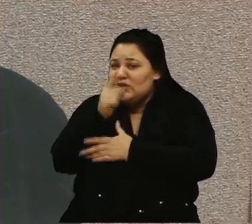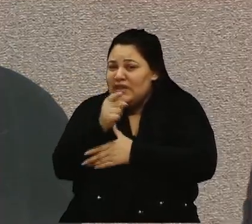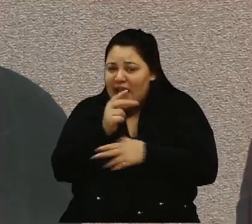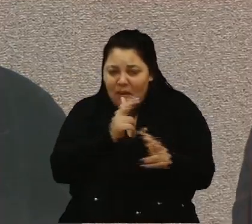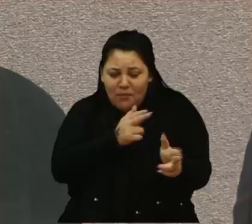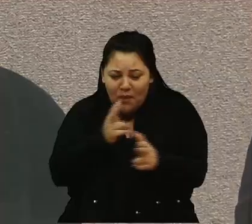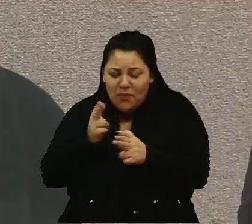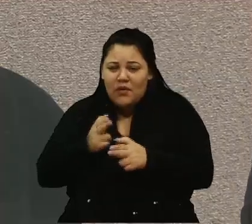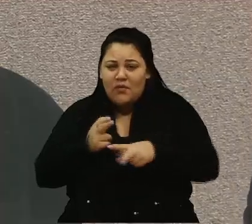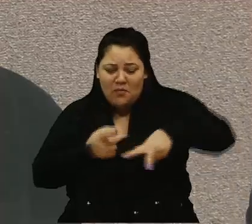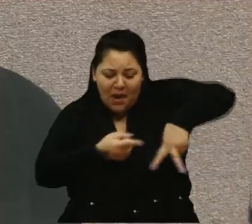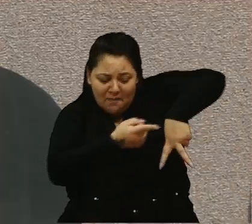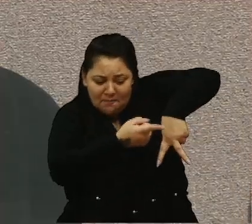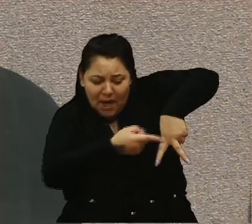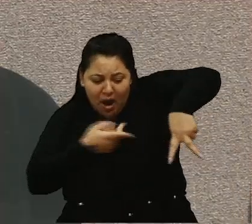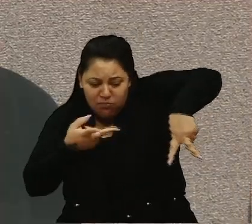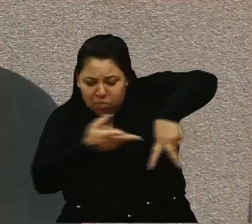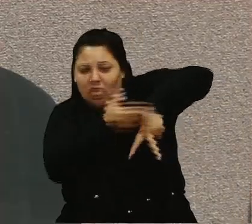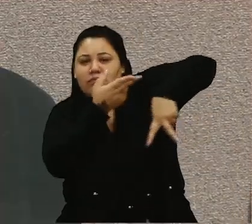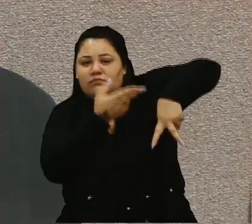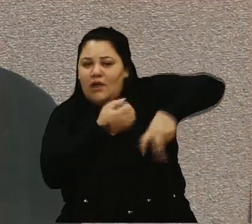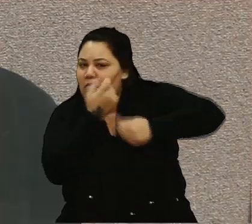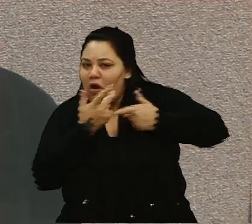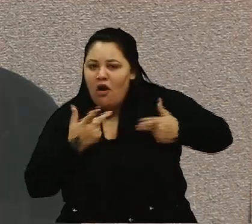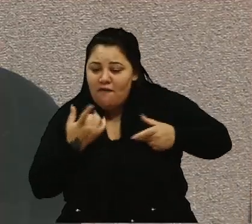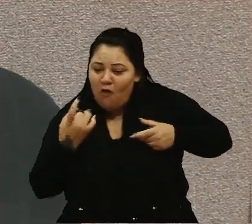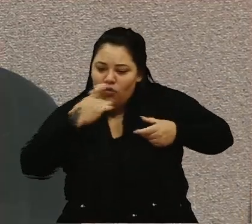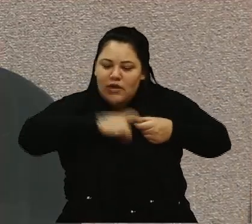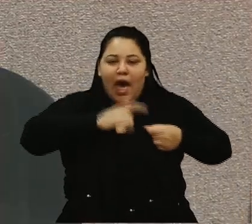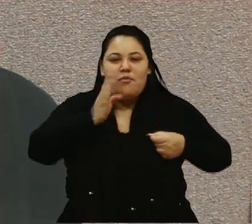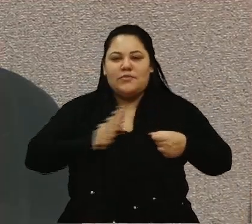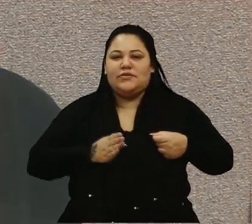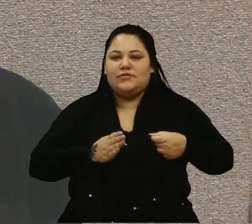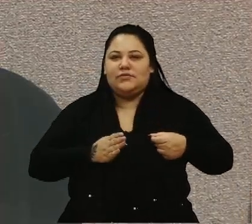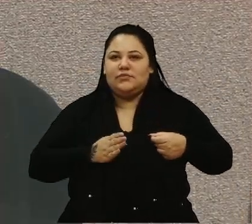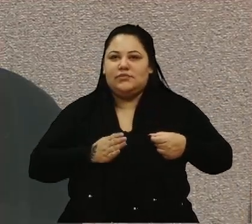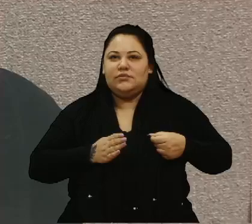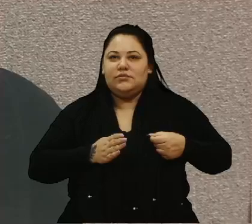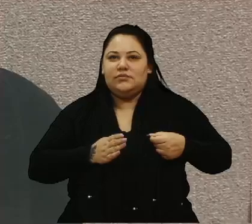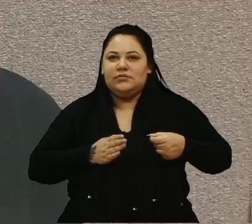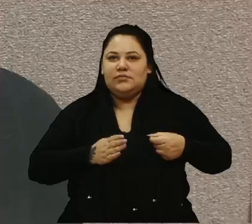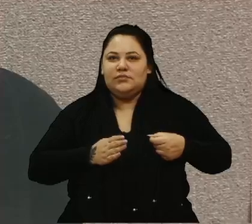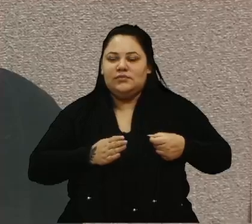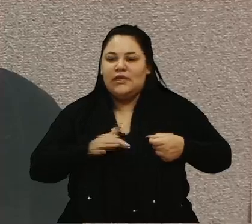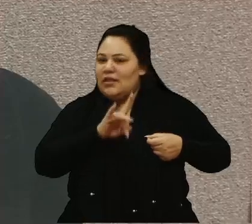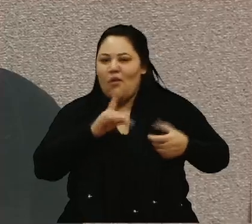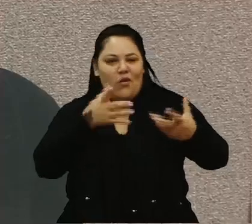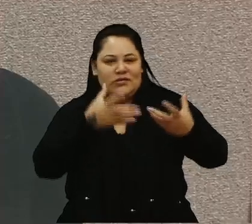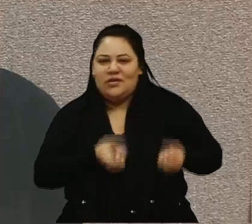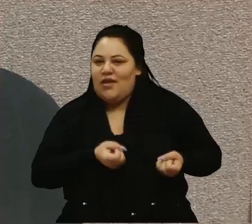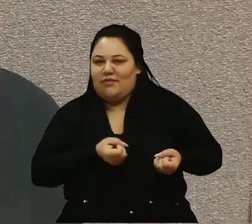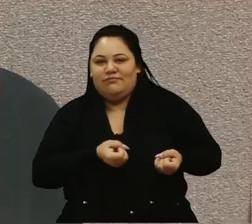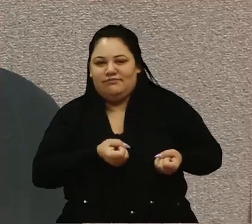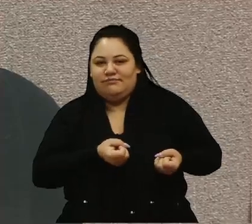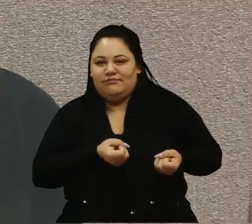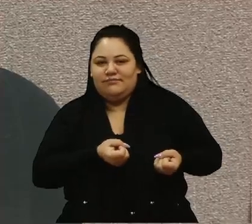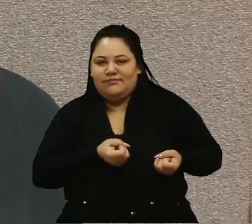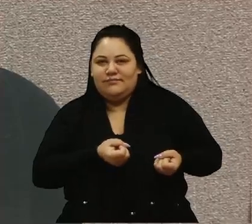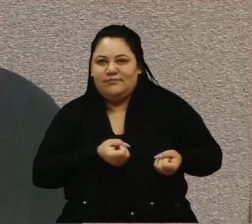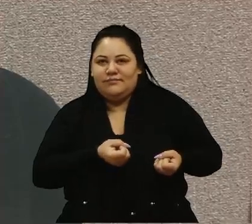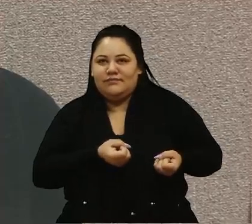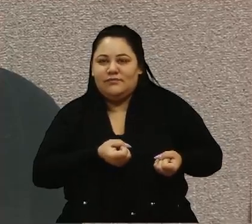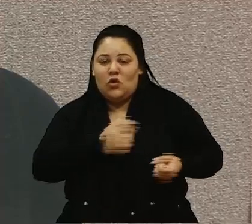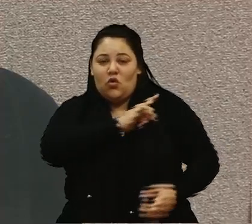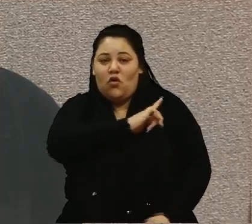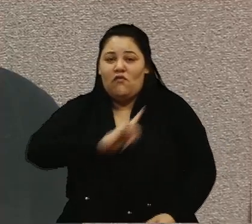perna arrancada e eles voltaram para o Brasil. E quando voltaram para o Brasil foram renegados, infelizmente. O